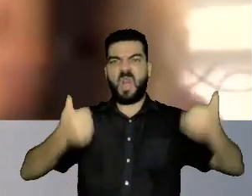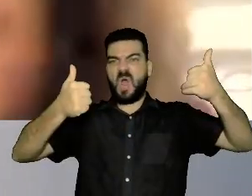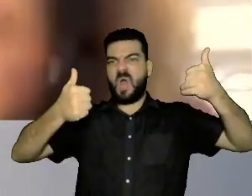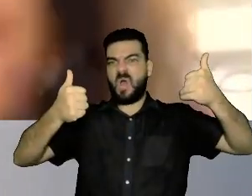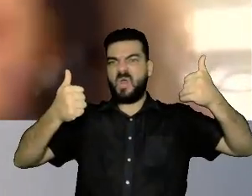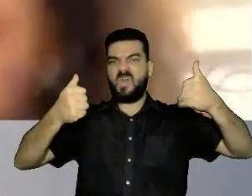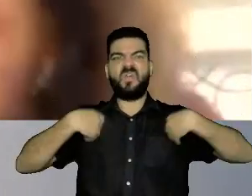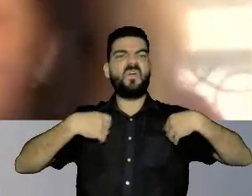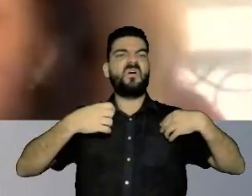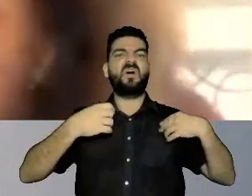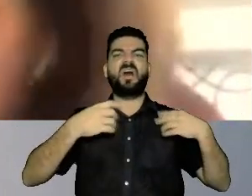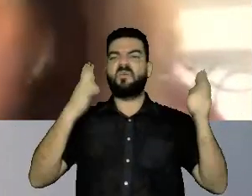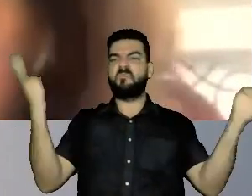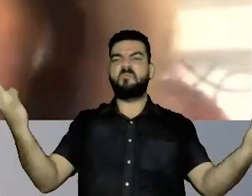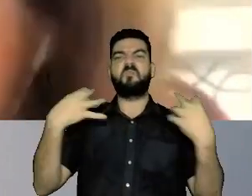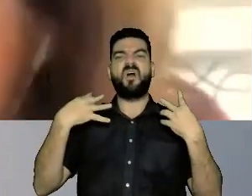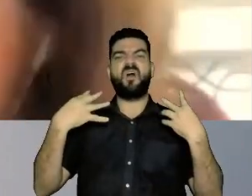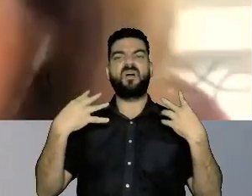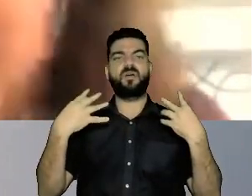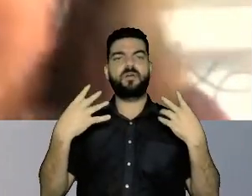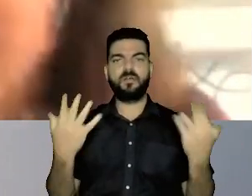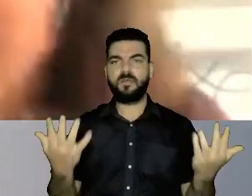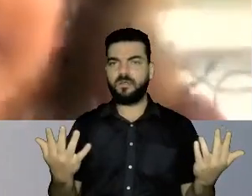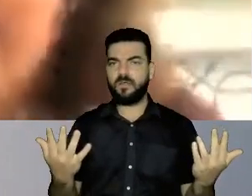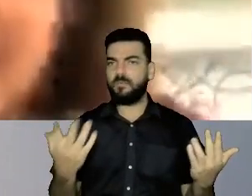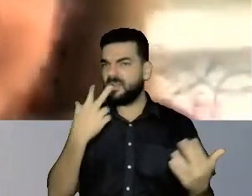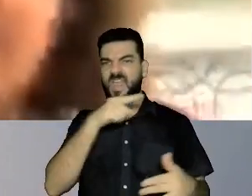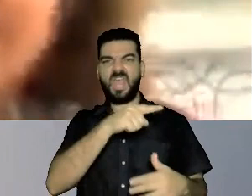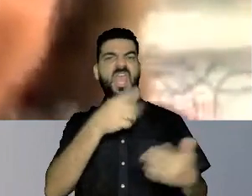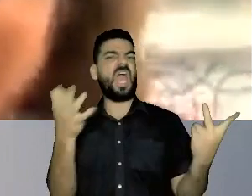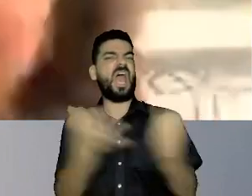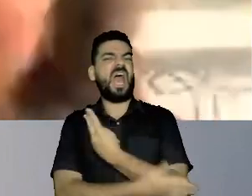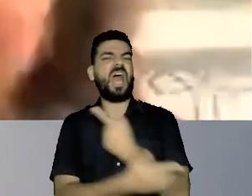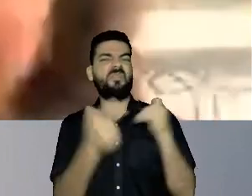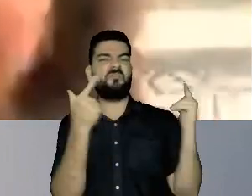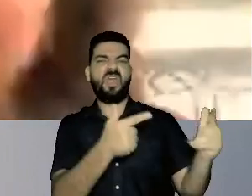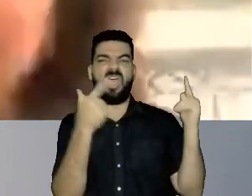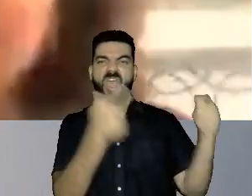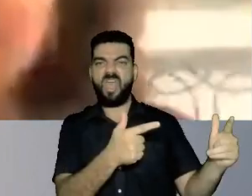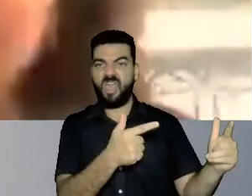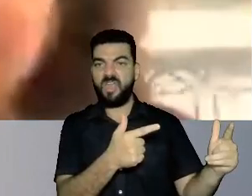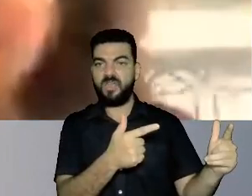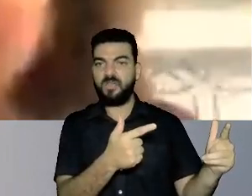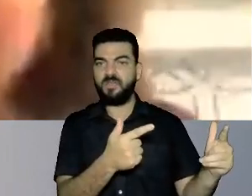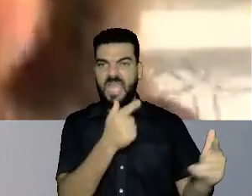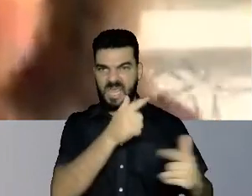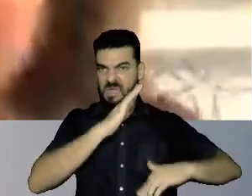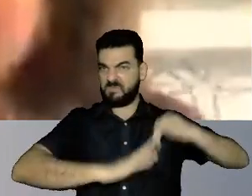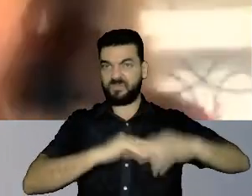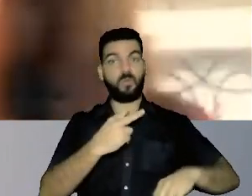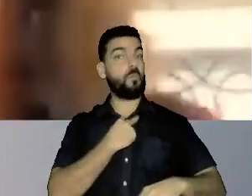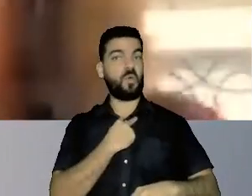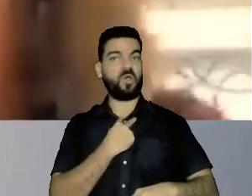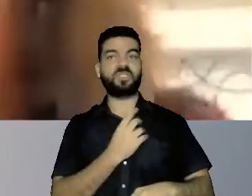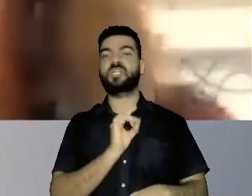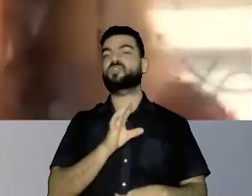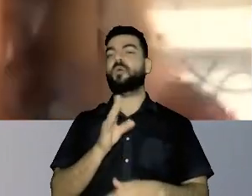Uma pianista, uma pintora, uma escultora, era mal visto. Isso eu estou falando de uma classe social que tinha acesso a esses tipos